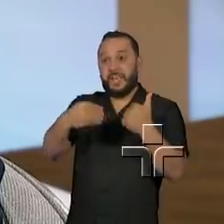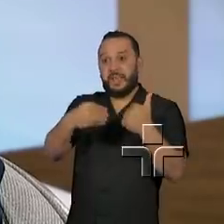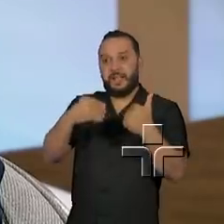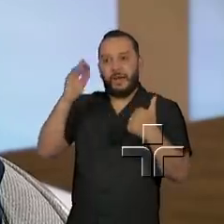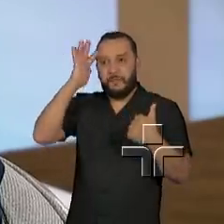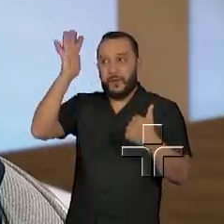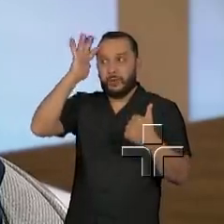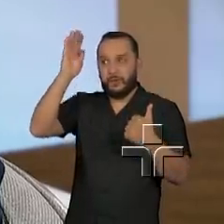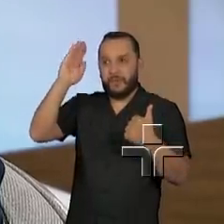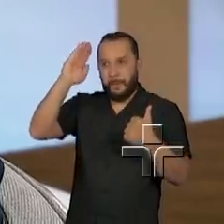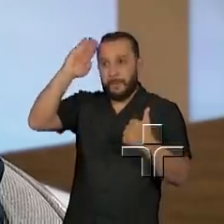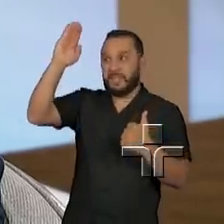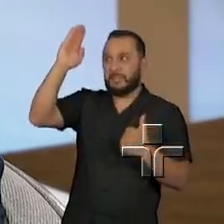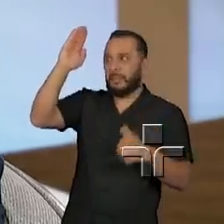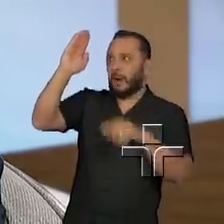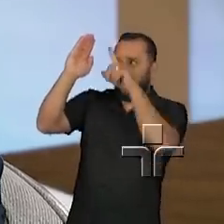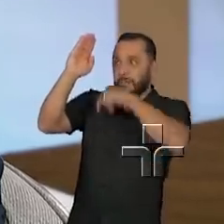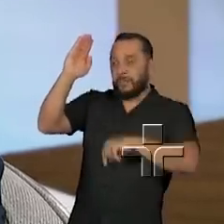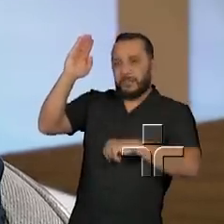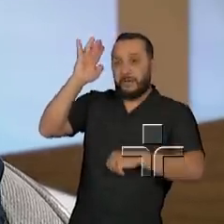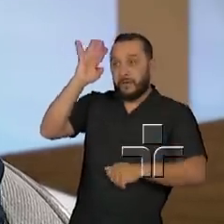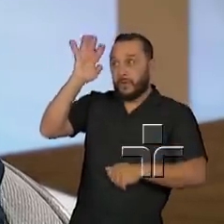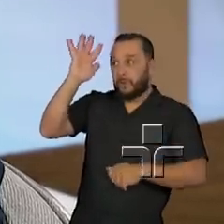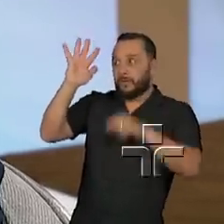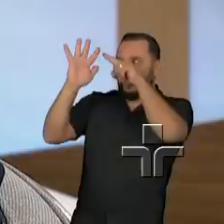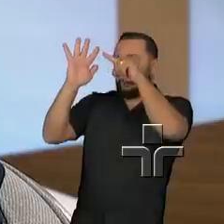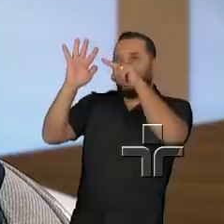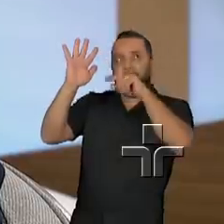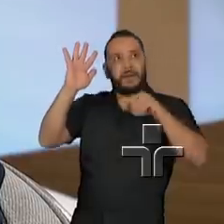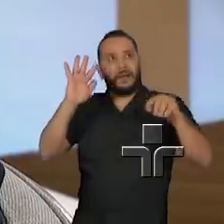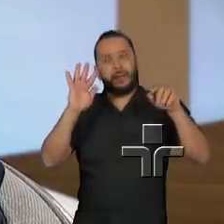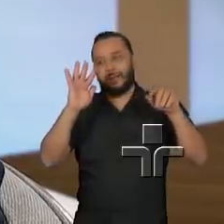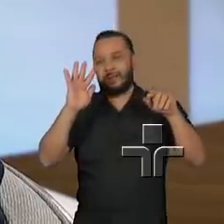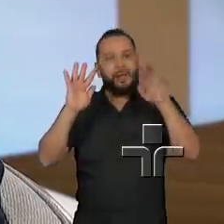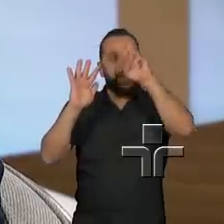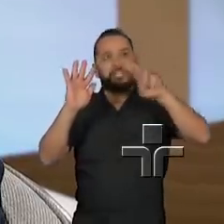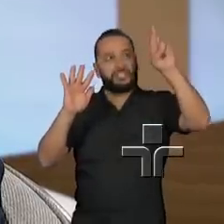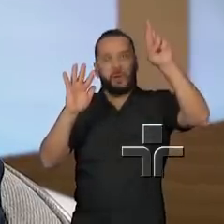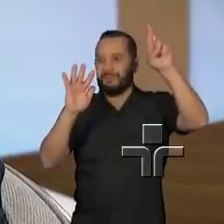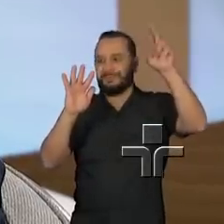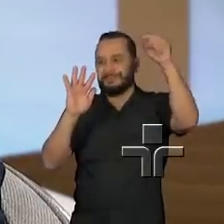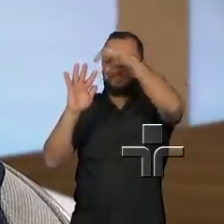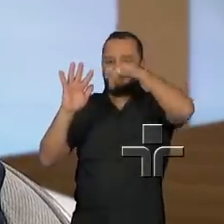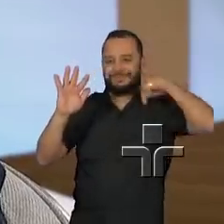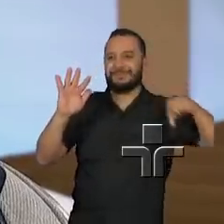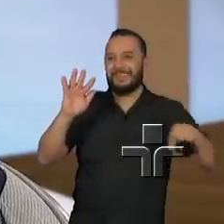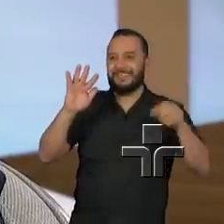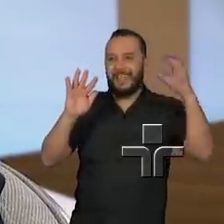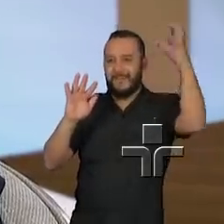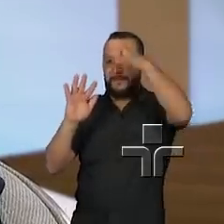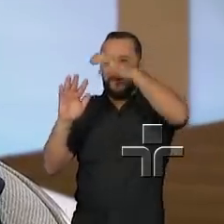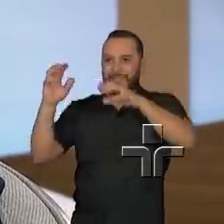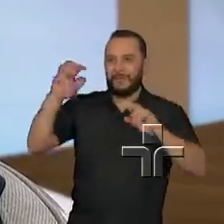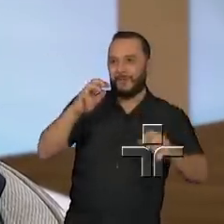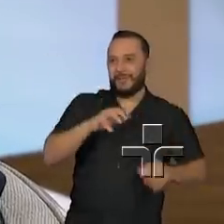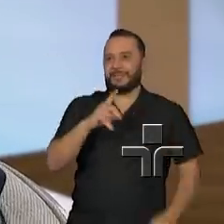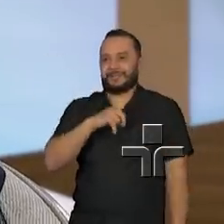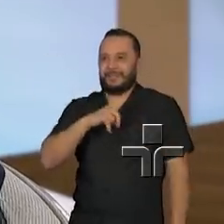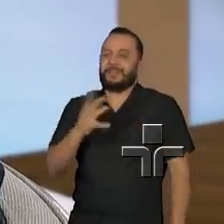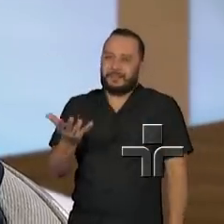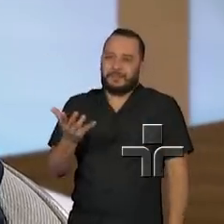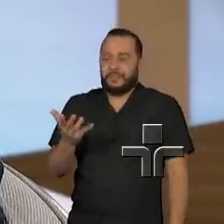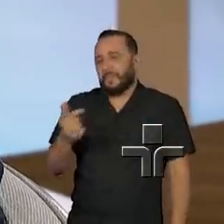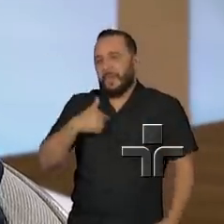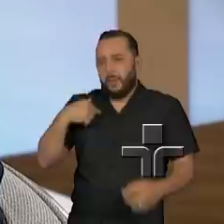E muitos cientistas importantes eram religiosos. O meu problema não é com a religião, de modo algum. Ao contrário, o meu problema é com o